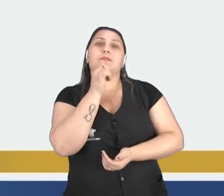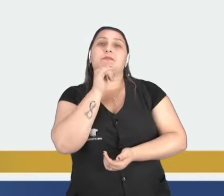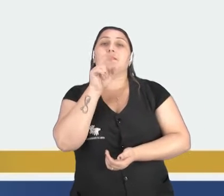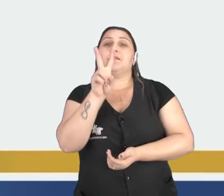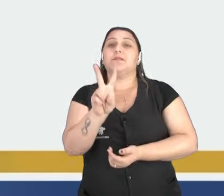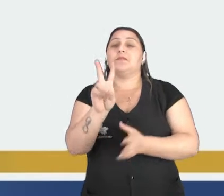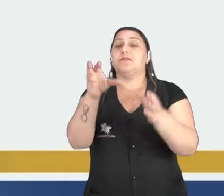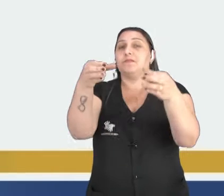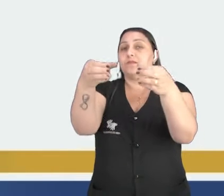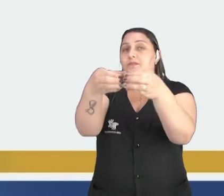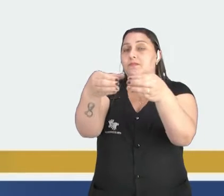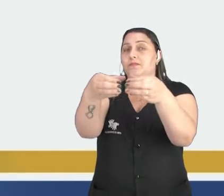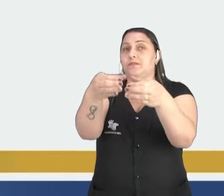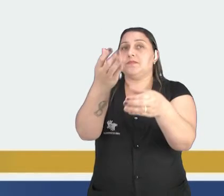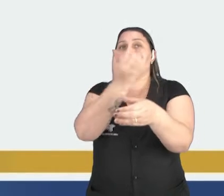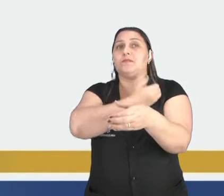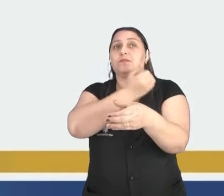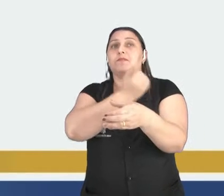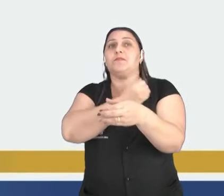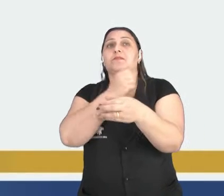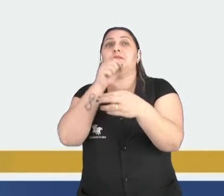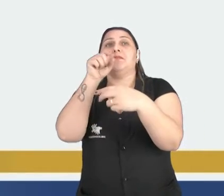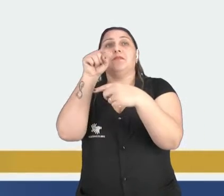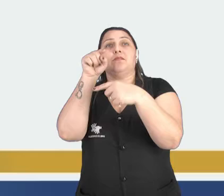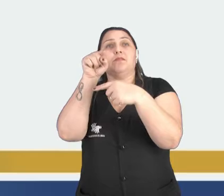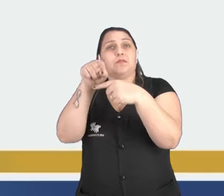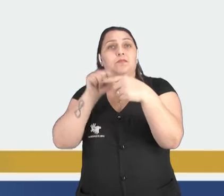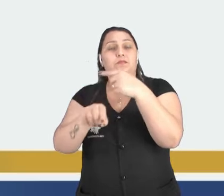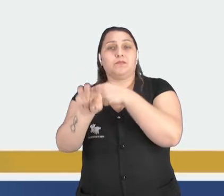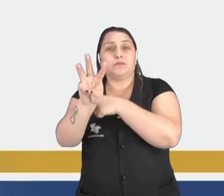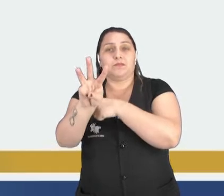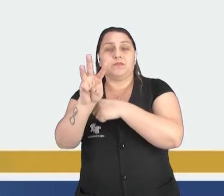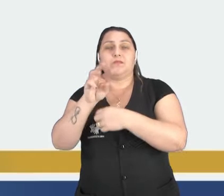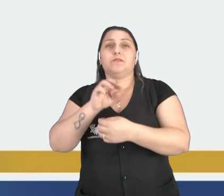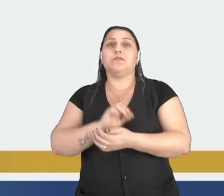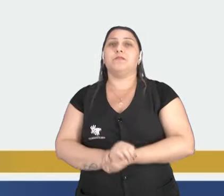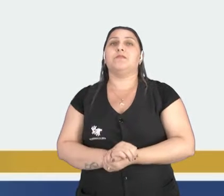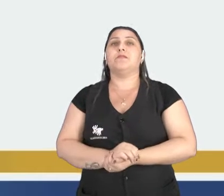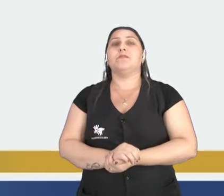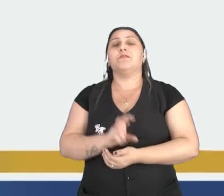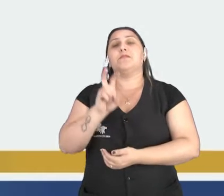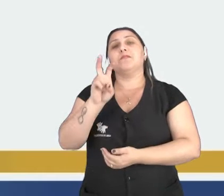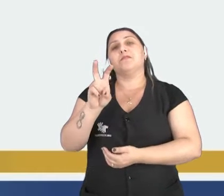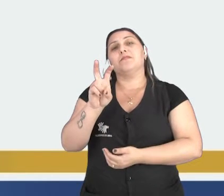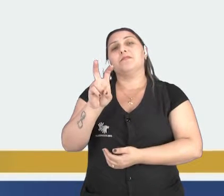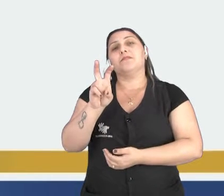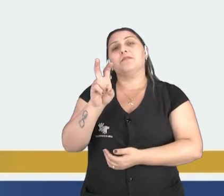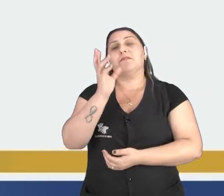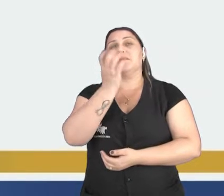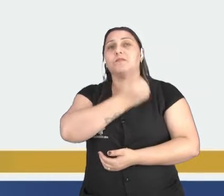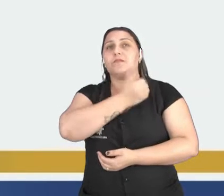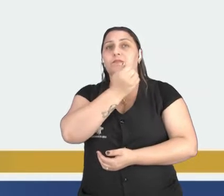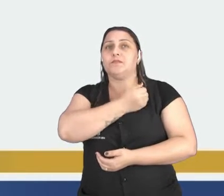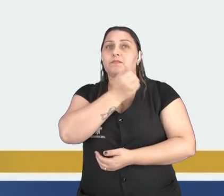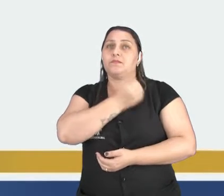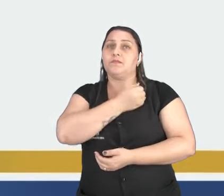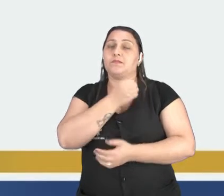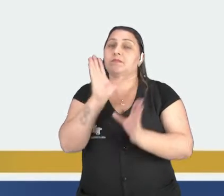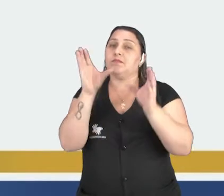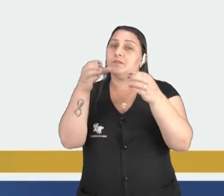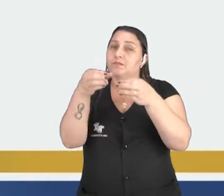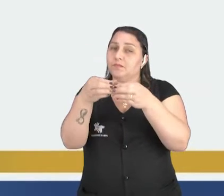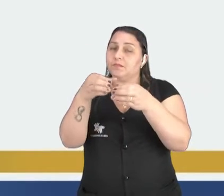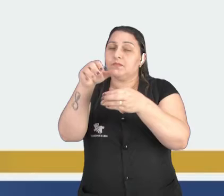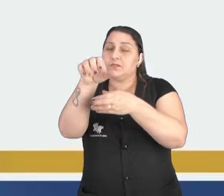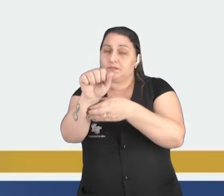dois agrupamentos dos números divisíveis por 3, tá? De 5 algarismos formado com os elementos do conjunto A.